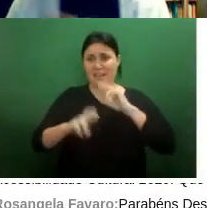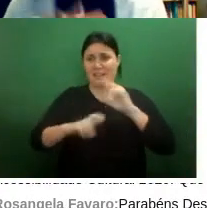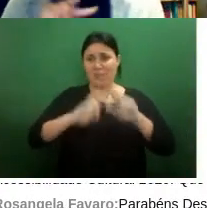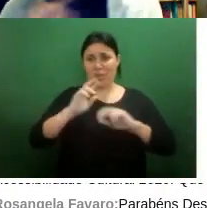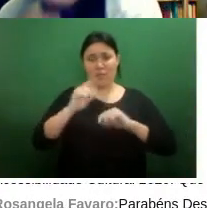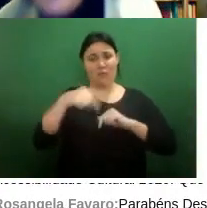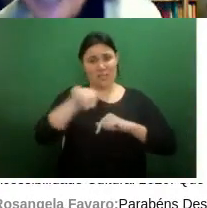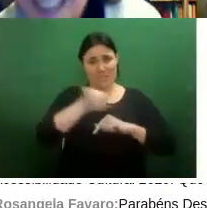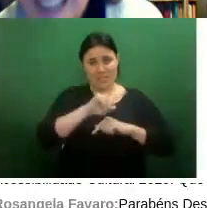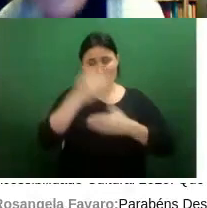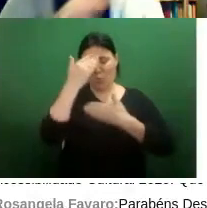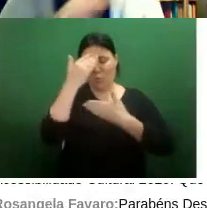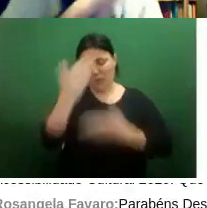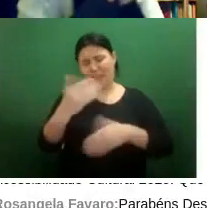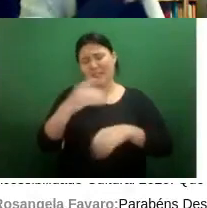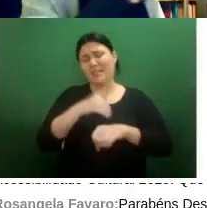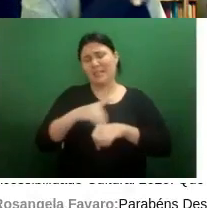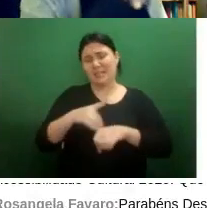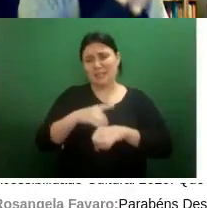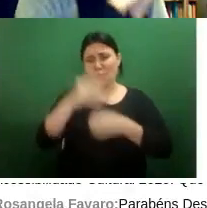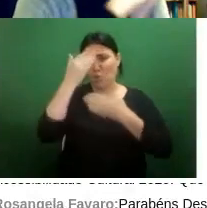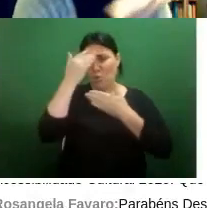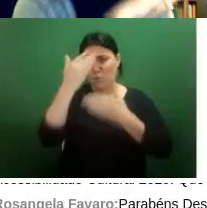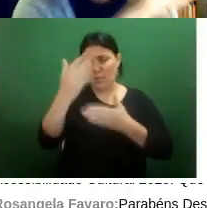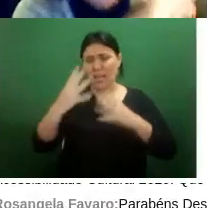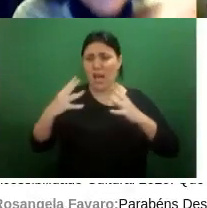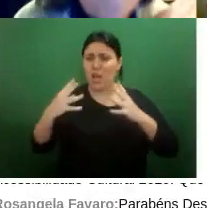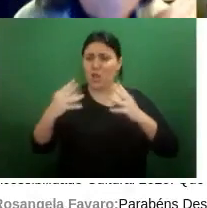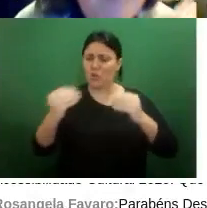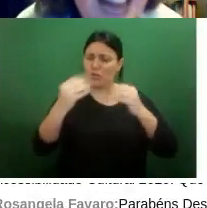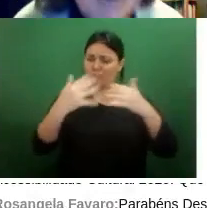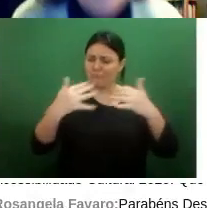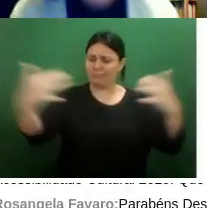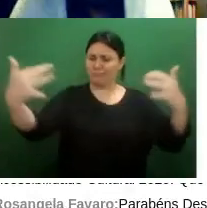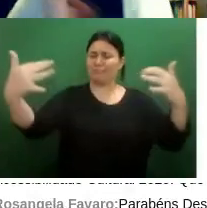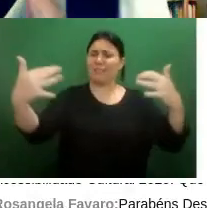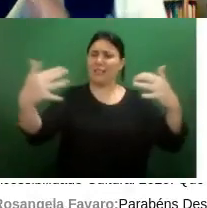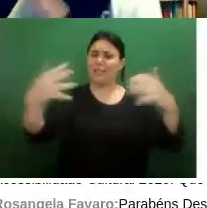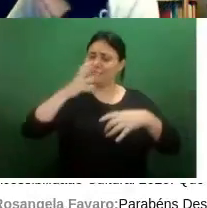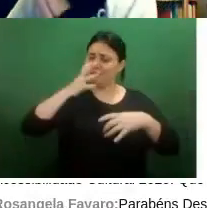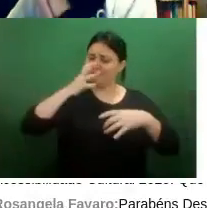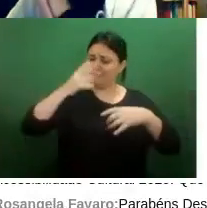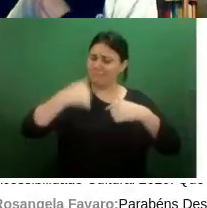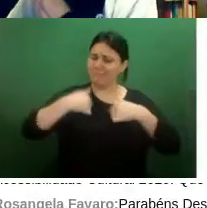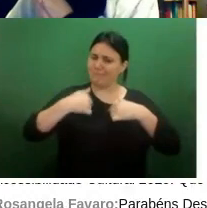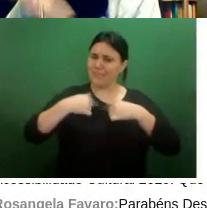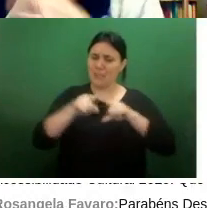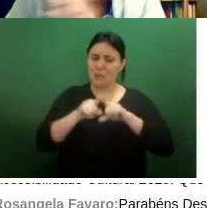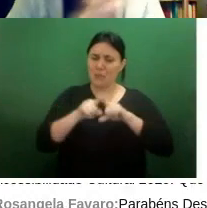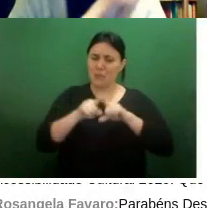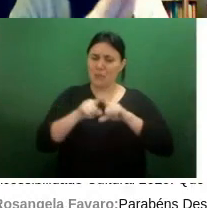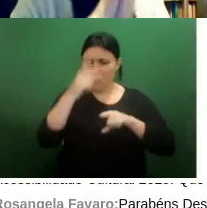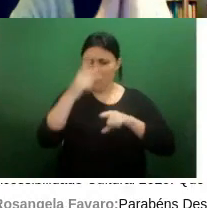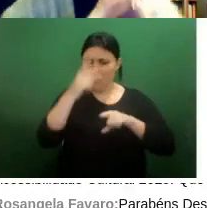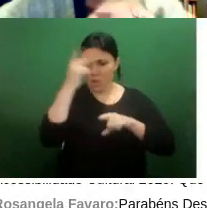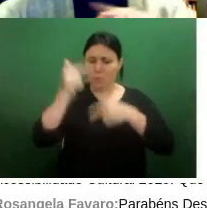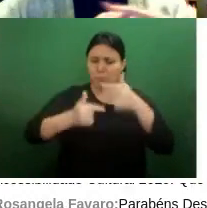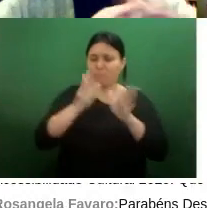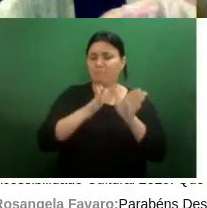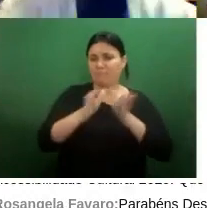obrigada, Desirê. Muito obrigada a todo esse pessoal maravilhoso da acessibilidade